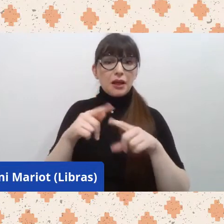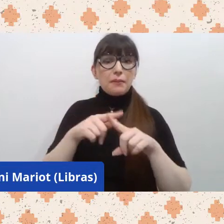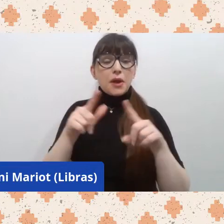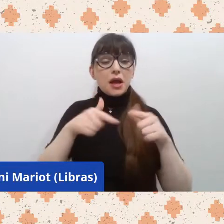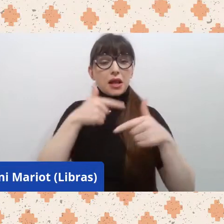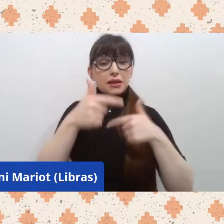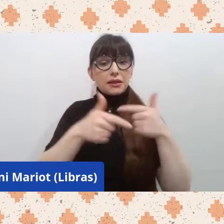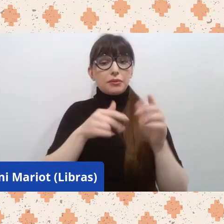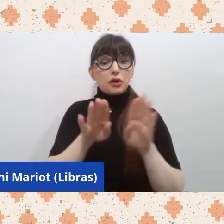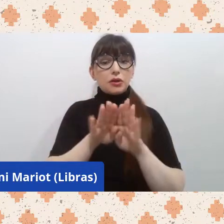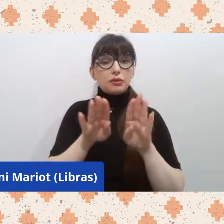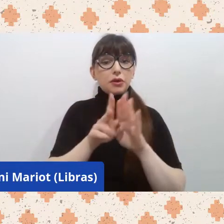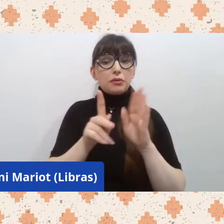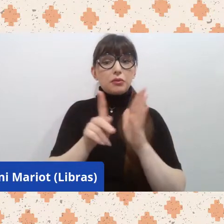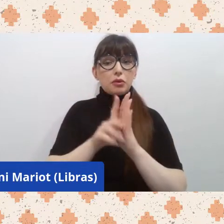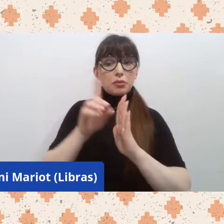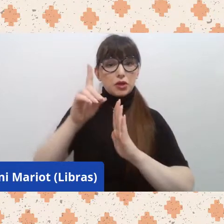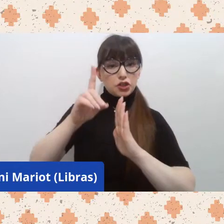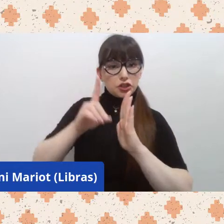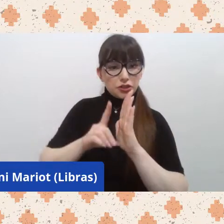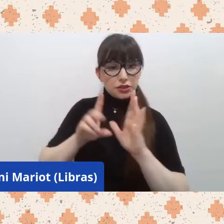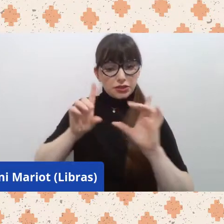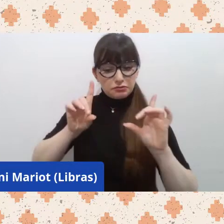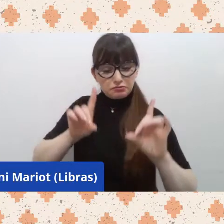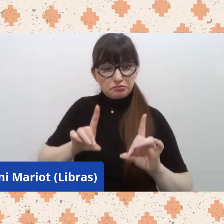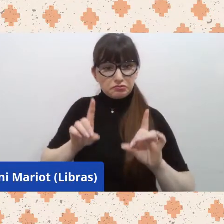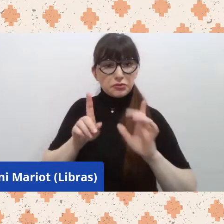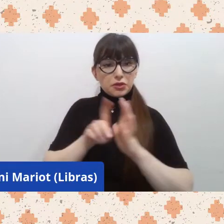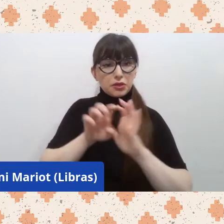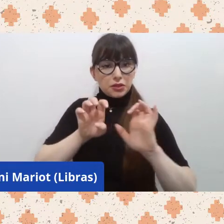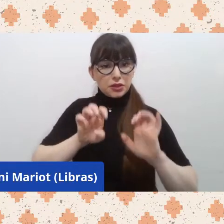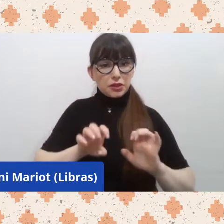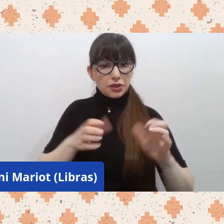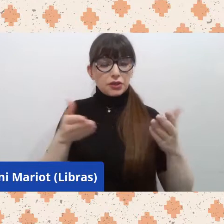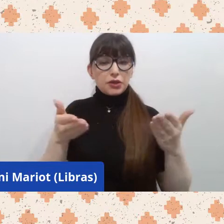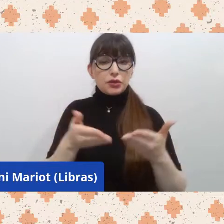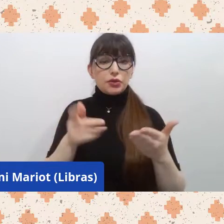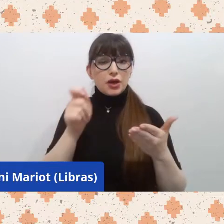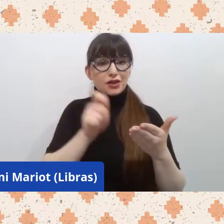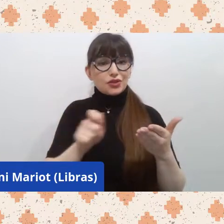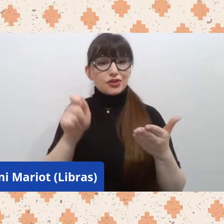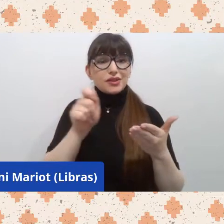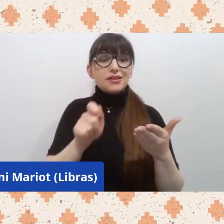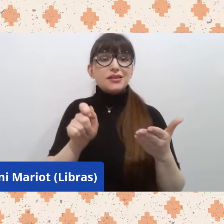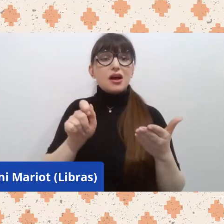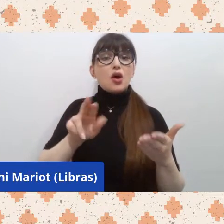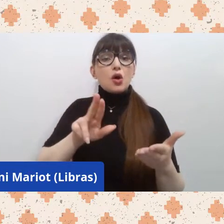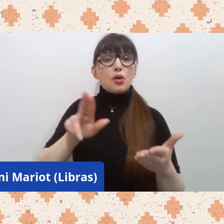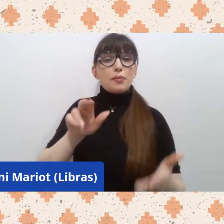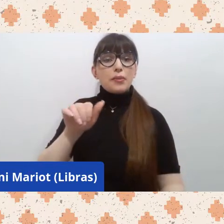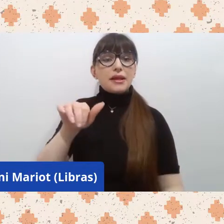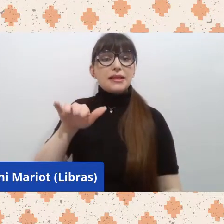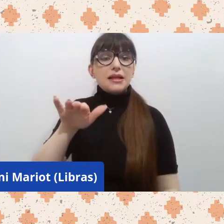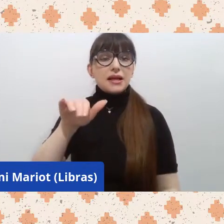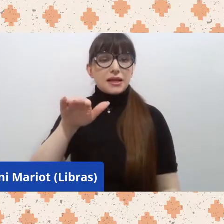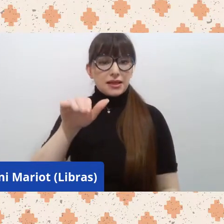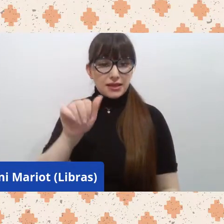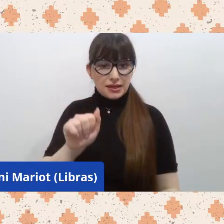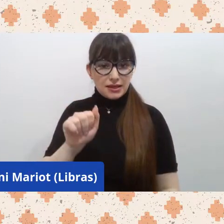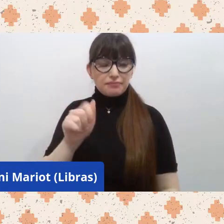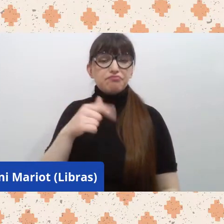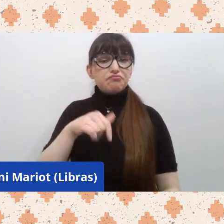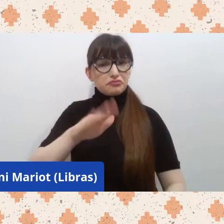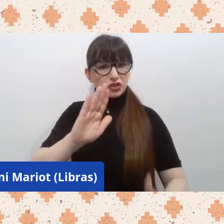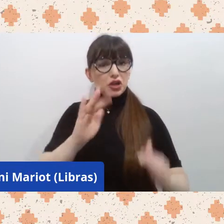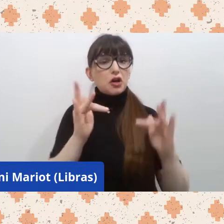nas diretrizes éticas da AERA, que é a Associação Britânica. Então, nós também estamos em contato com a Associação Britânica,